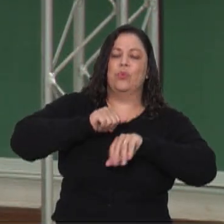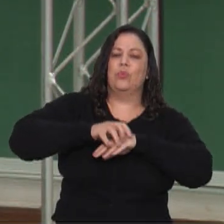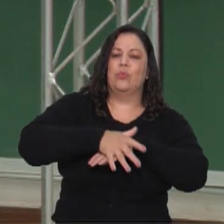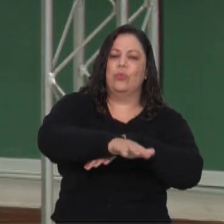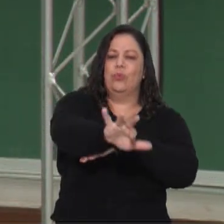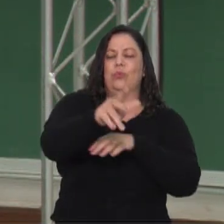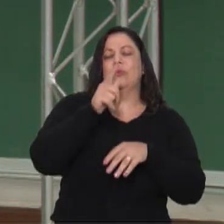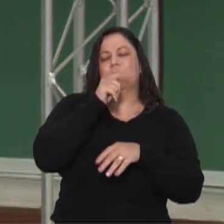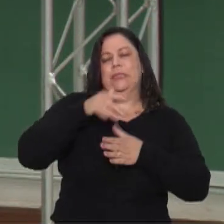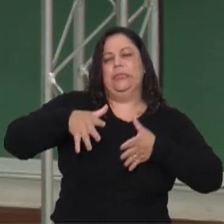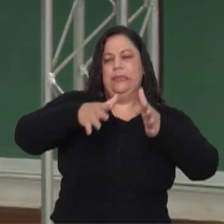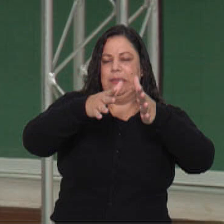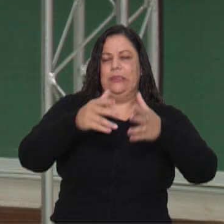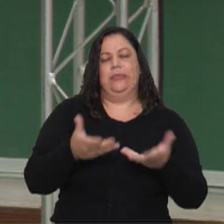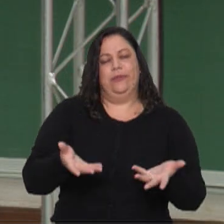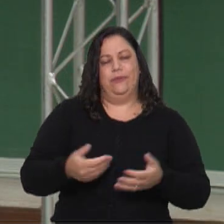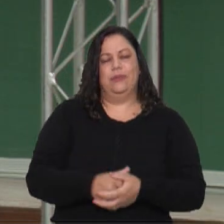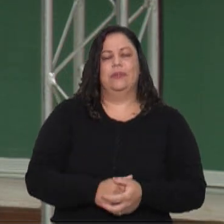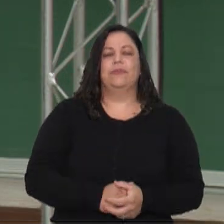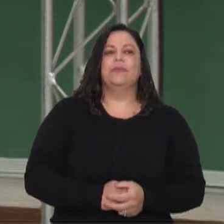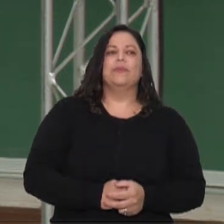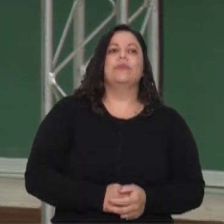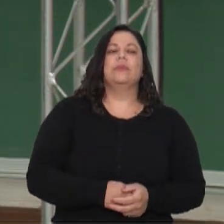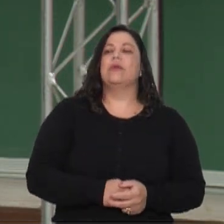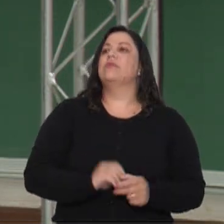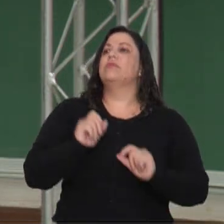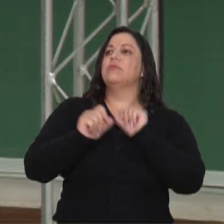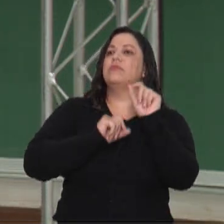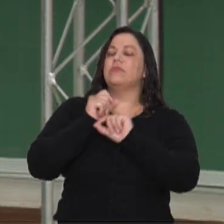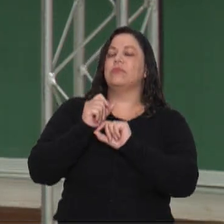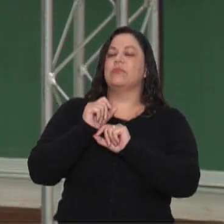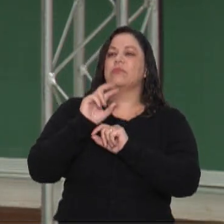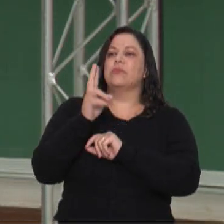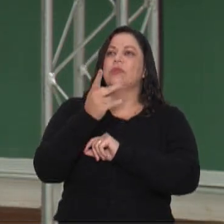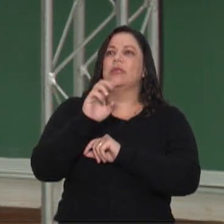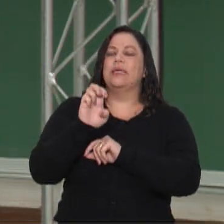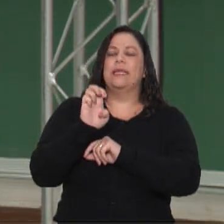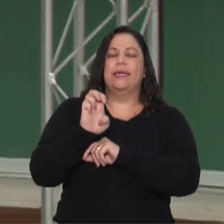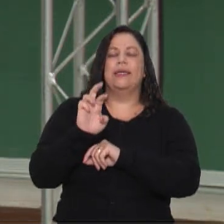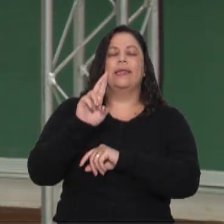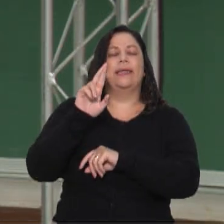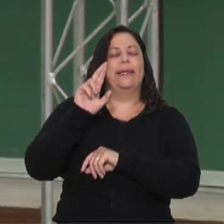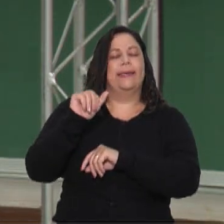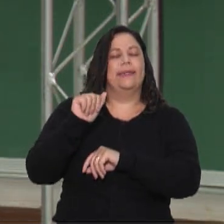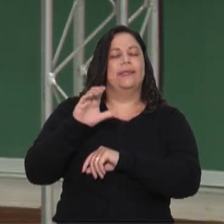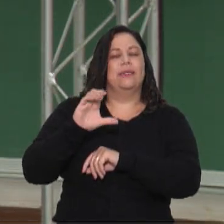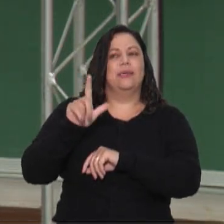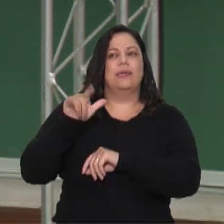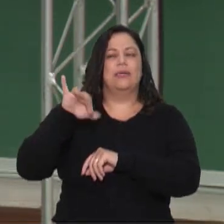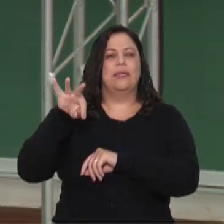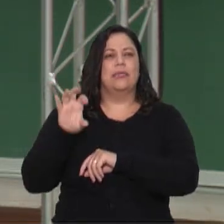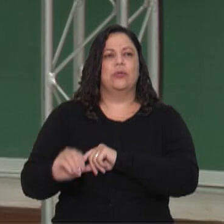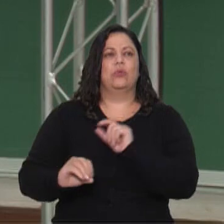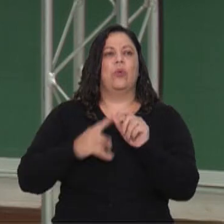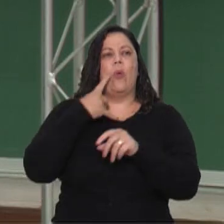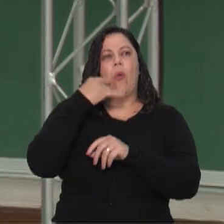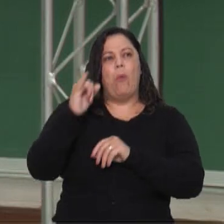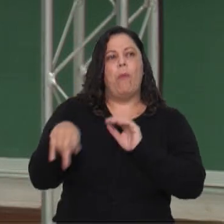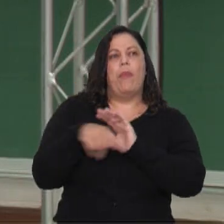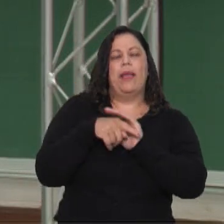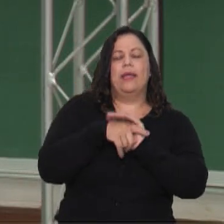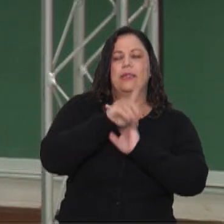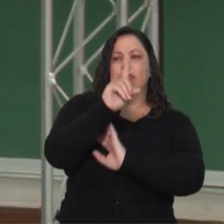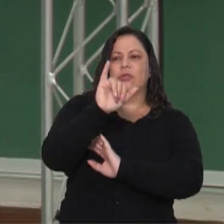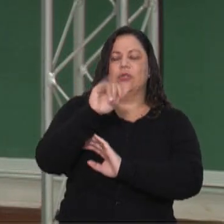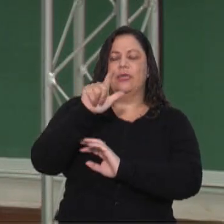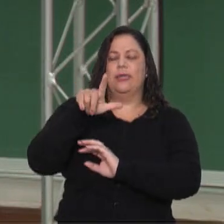da dialética é essa posição que o Heráclito tem do eterno devir, da mudança, e o